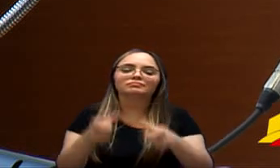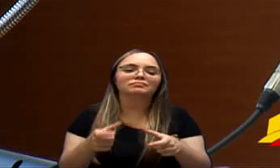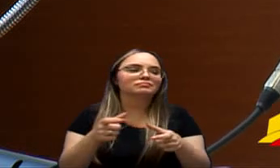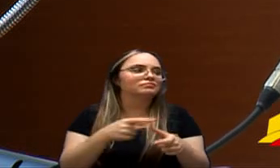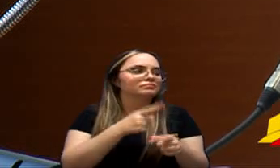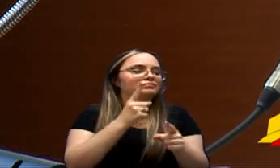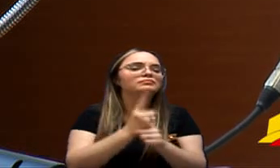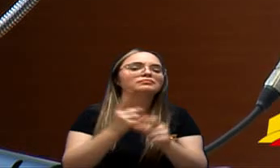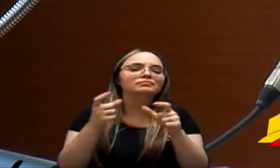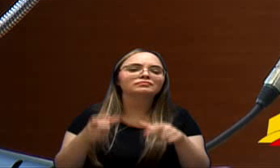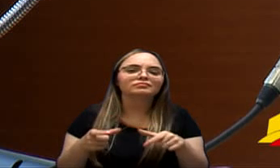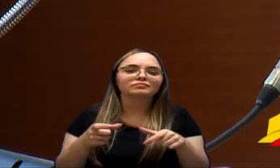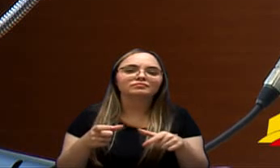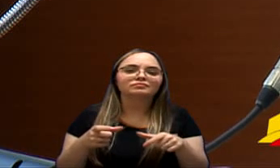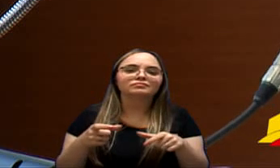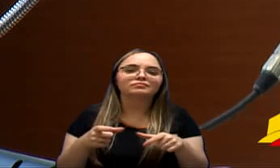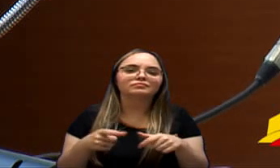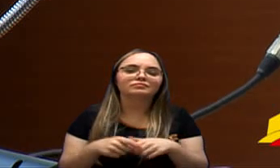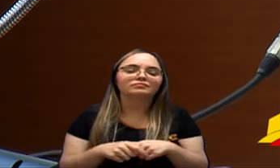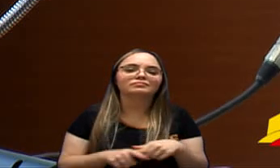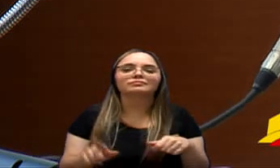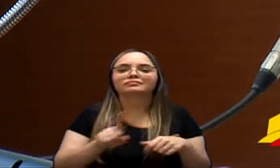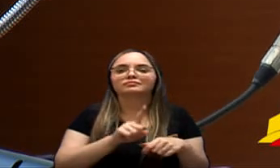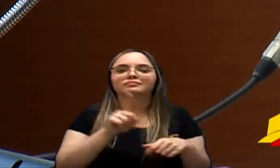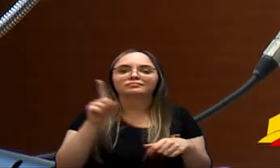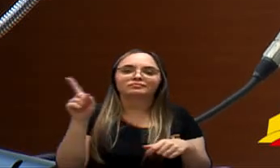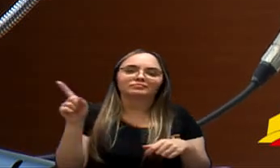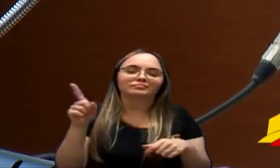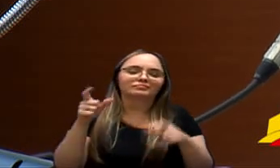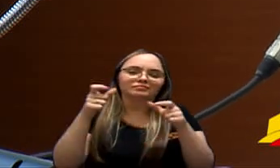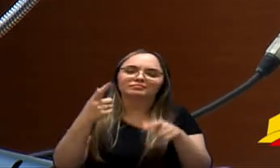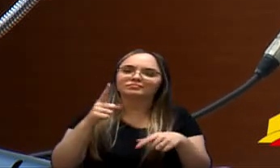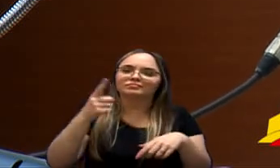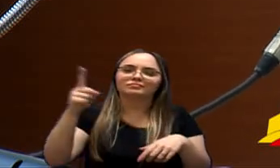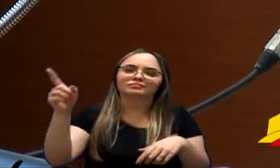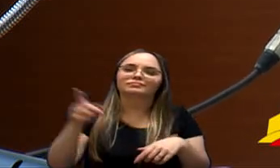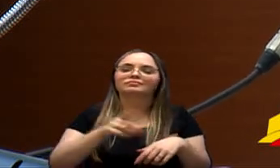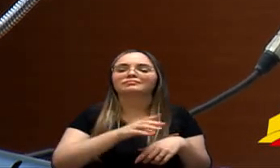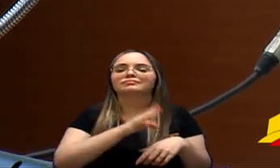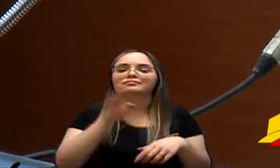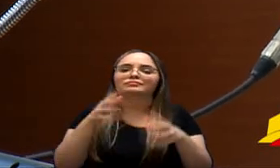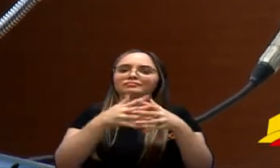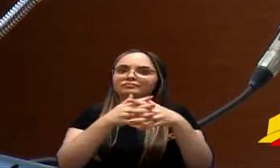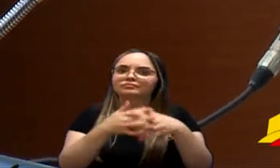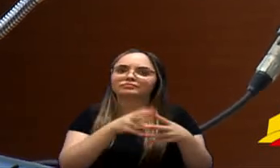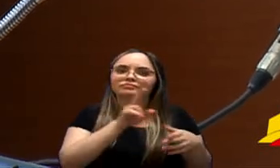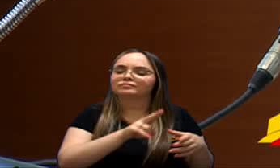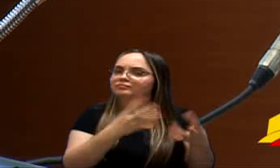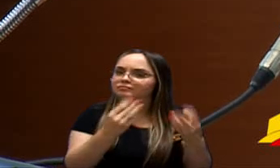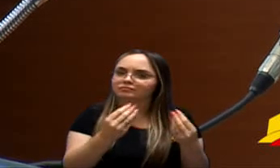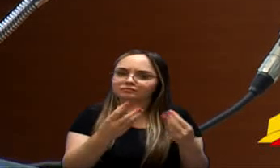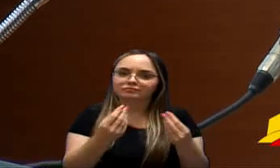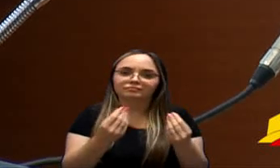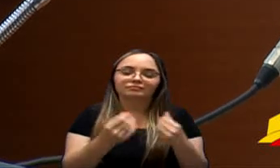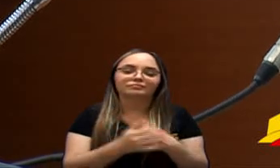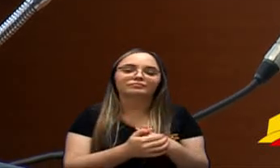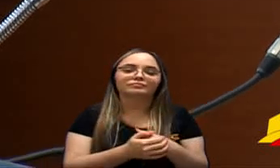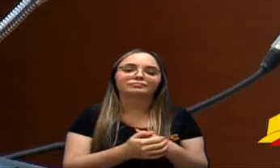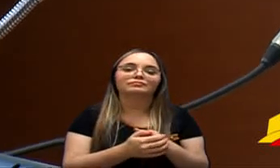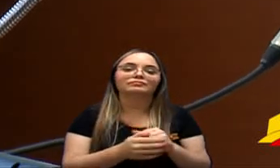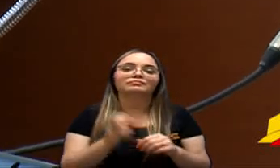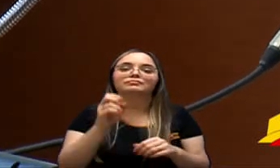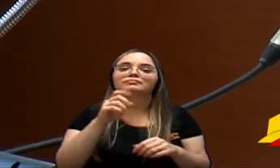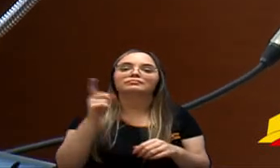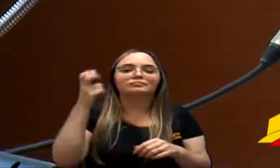que você achou ele, Yara? Lá no Pitico. Era um caminhão que a gente usava bastante. Como se a